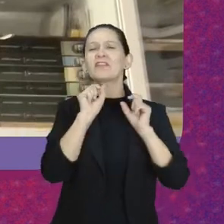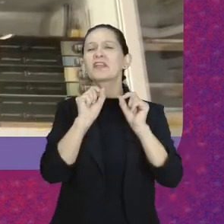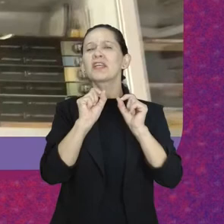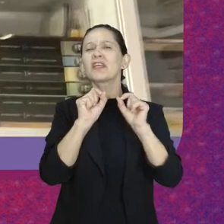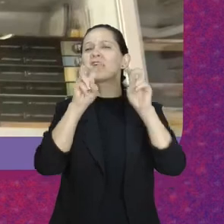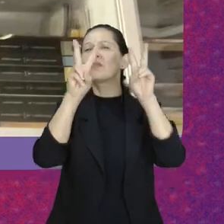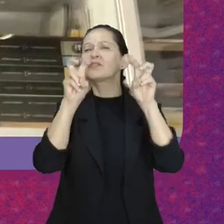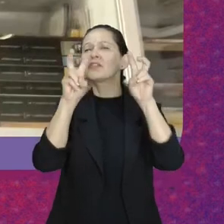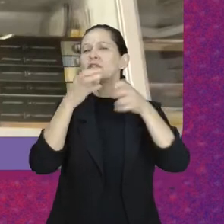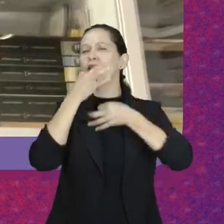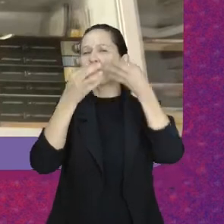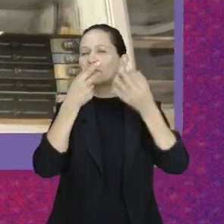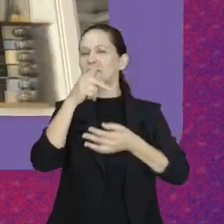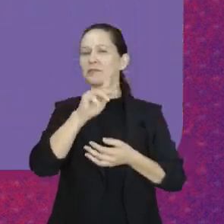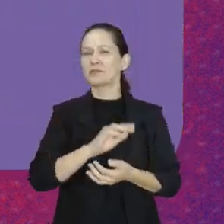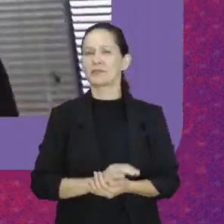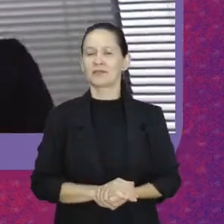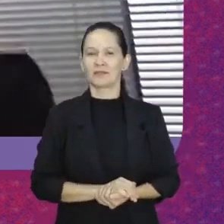questão?